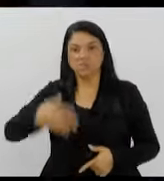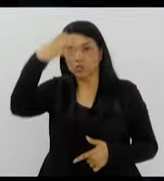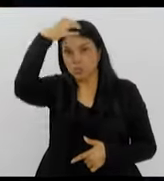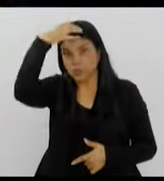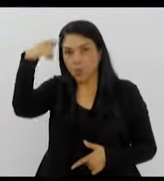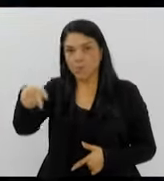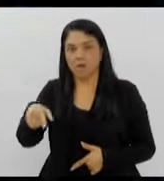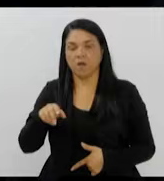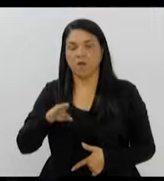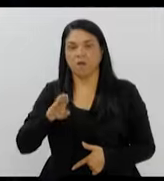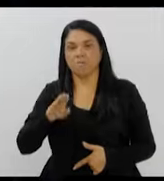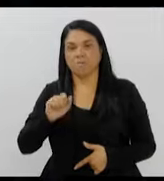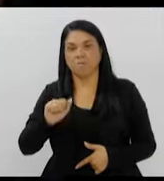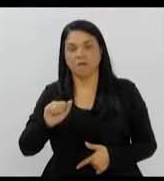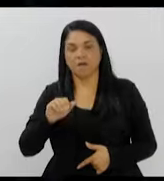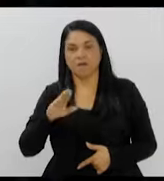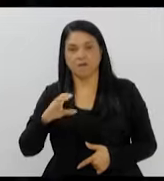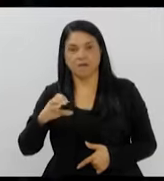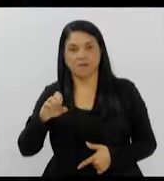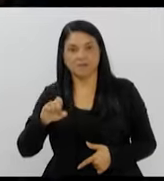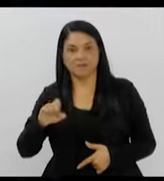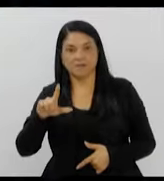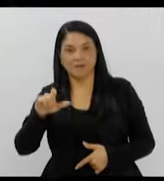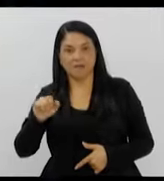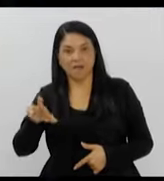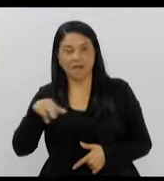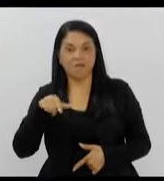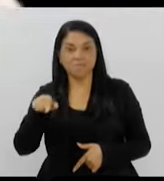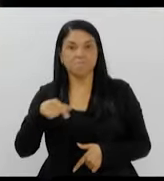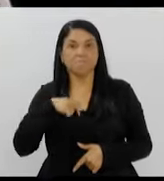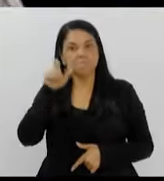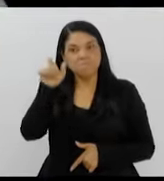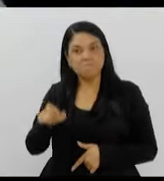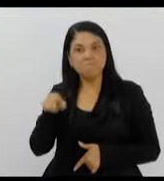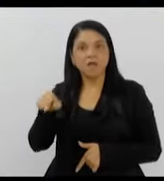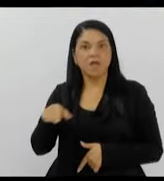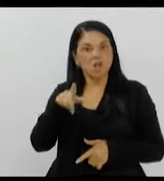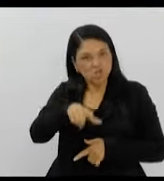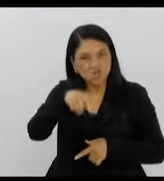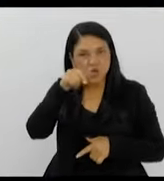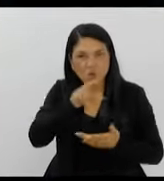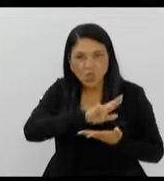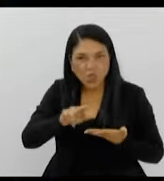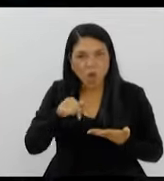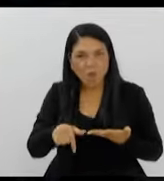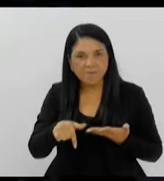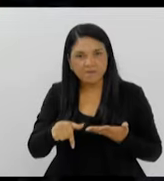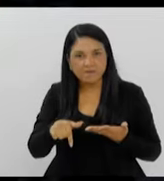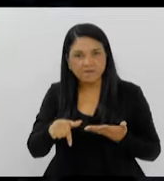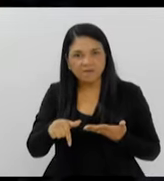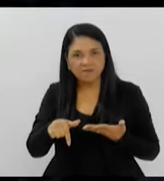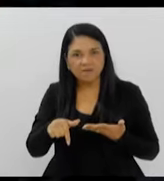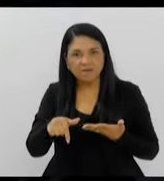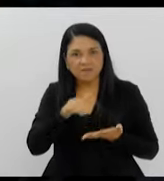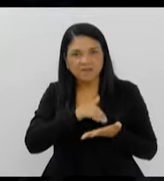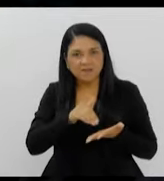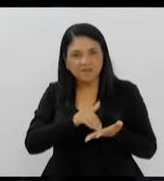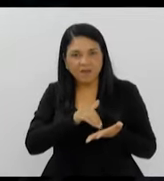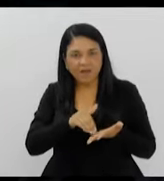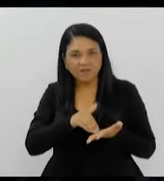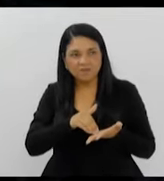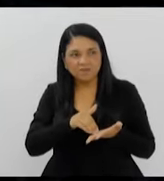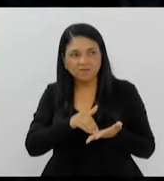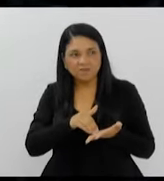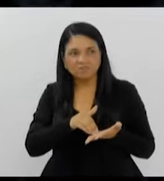M era o cara que esolheu o no secretrio Ué o que escolheu o novo secretário agora perdeu o